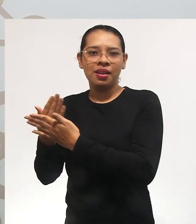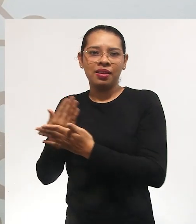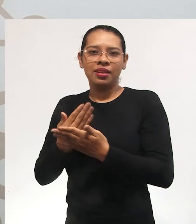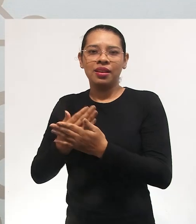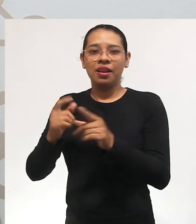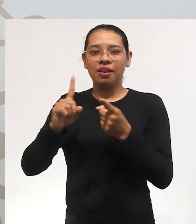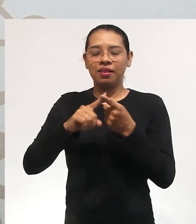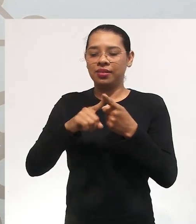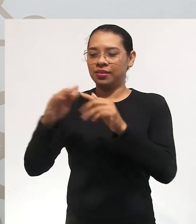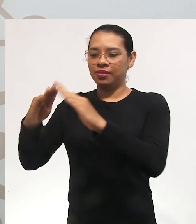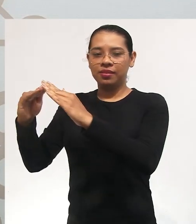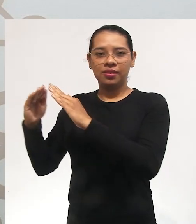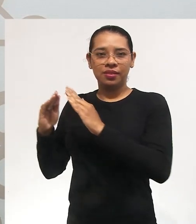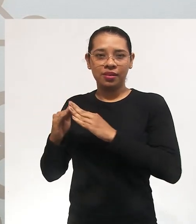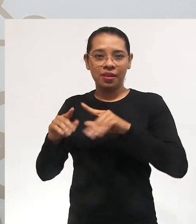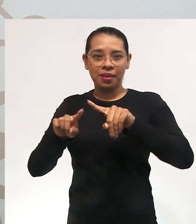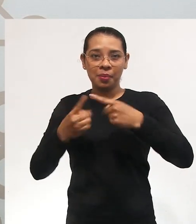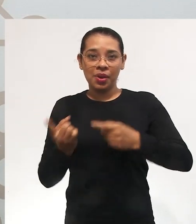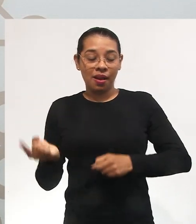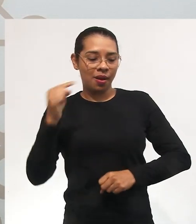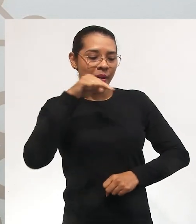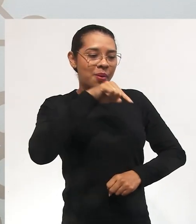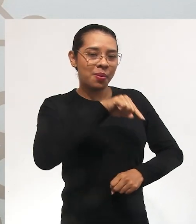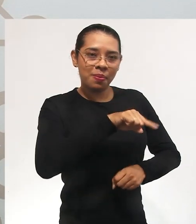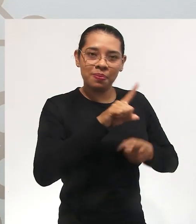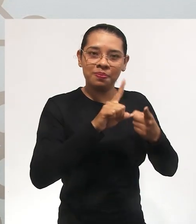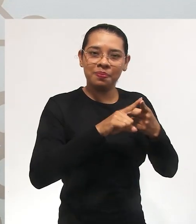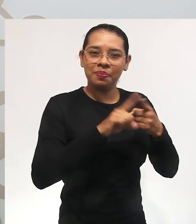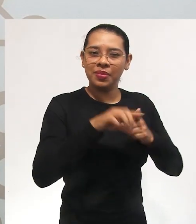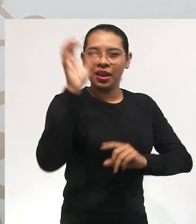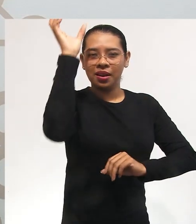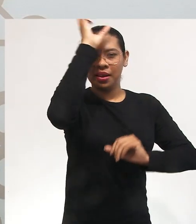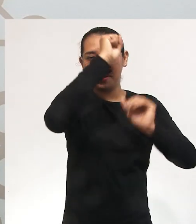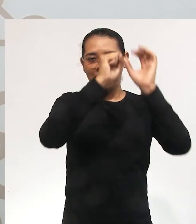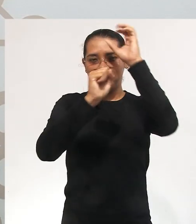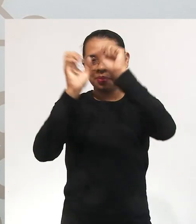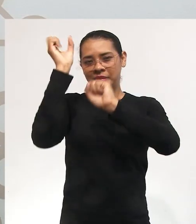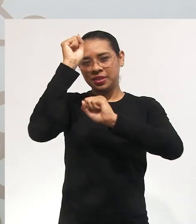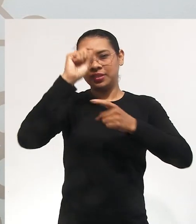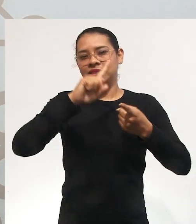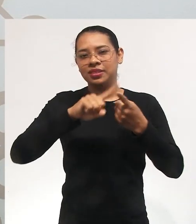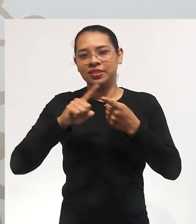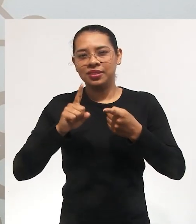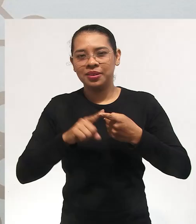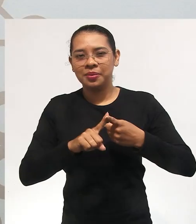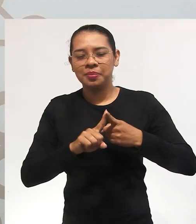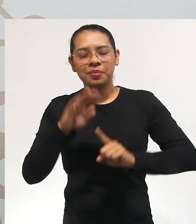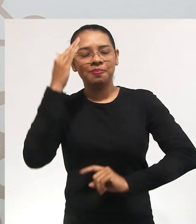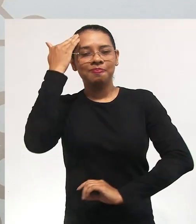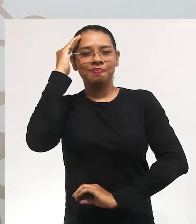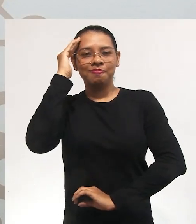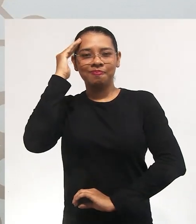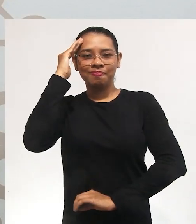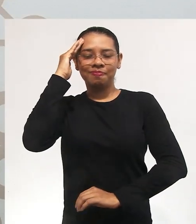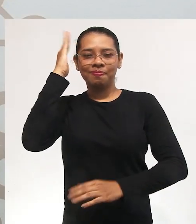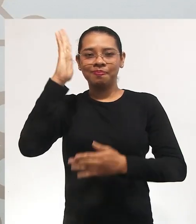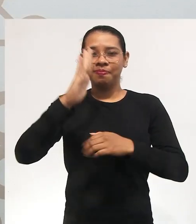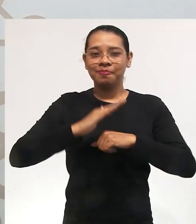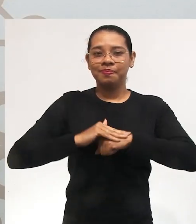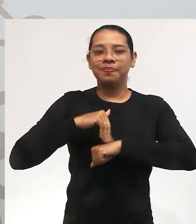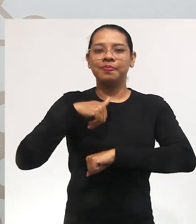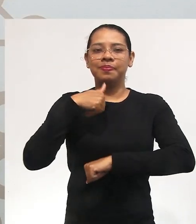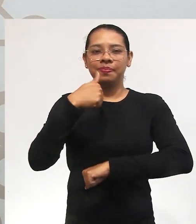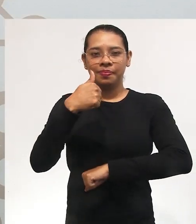alunos tinham contato já fora, mas contato ali também na escola, aprendia a identificar, a interpretar,